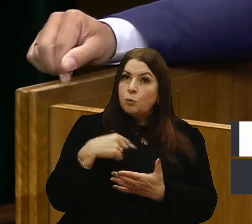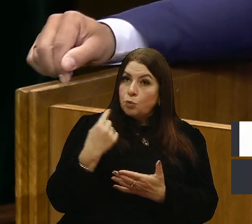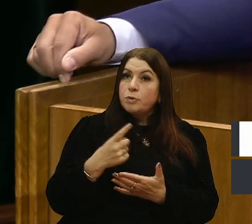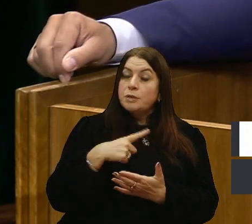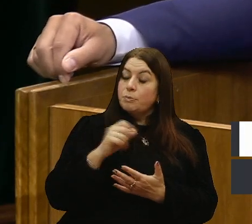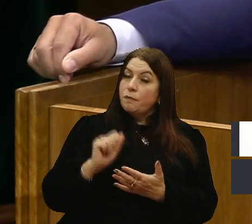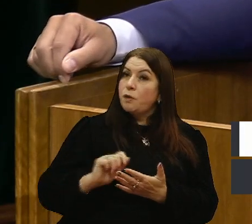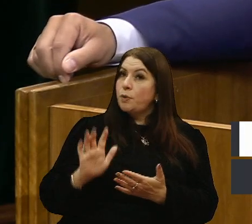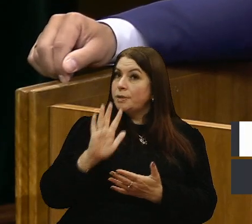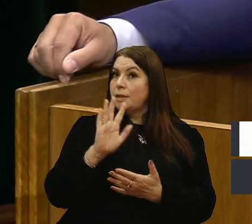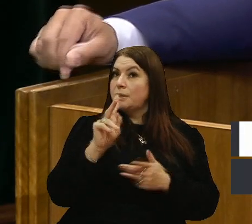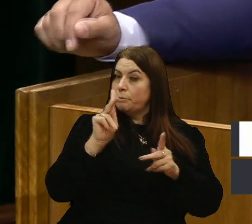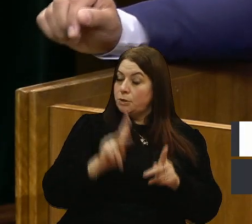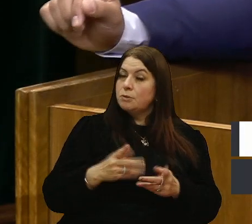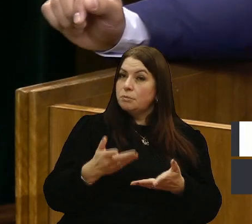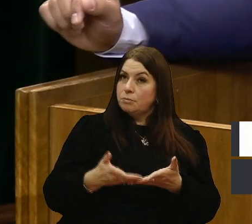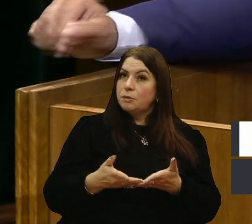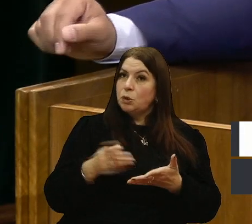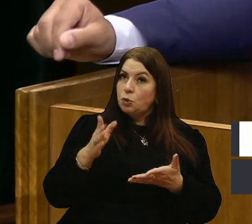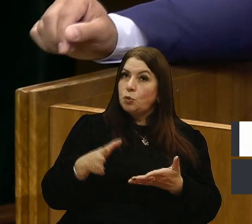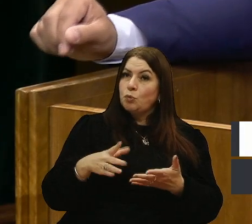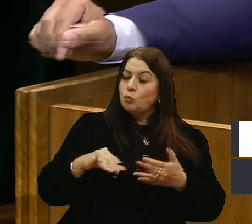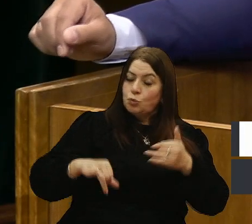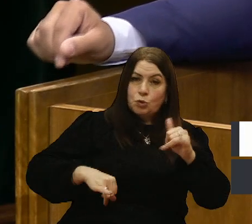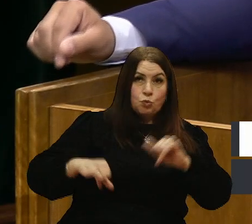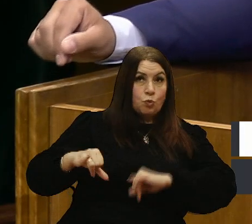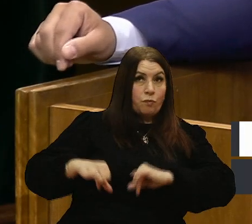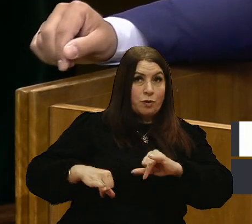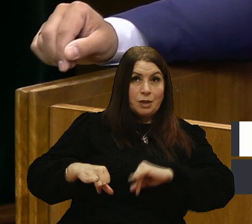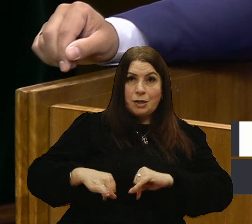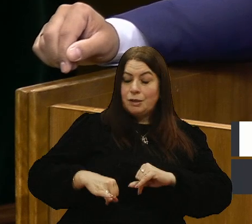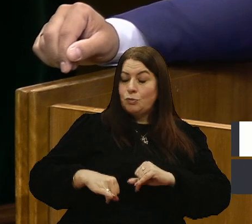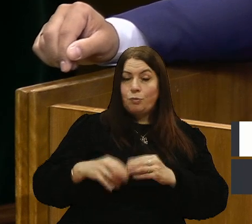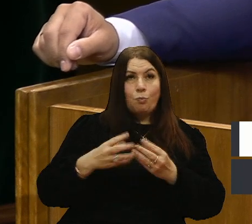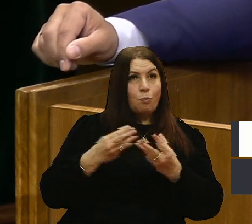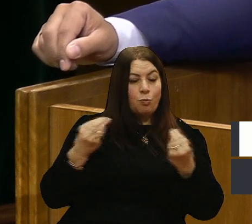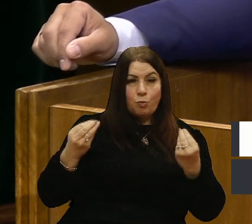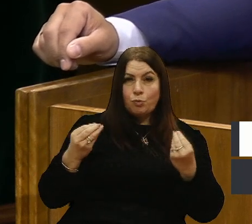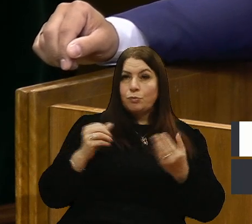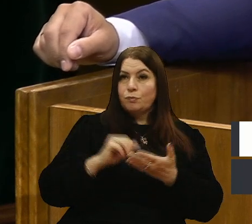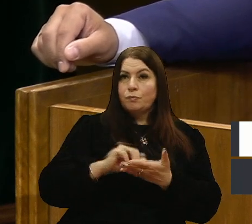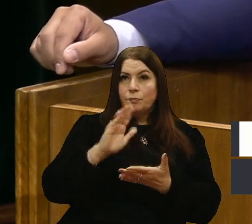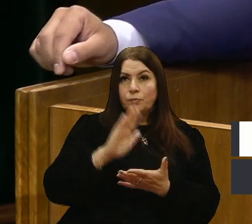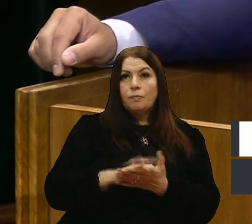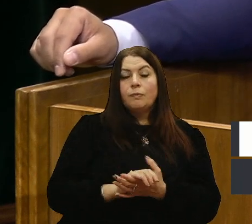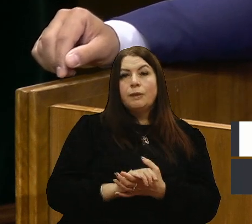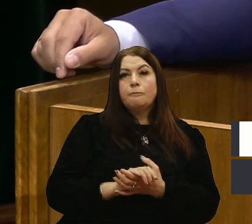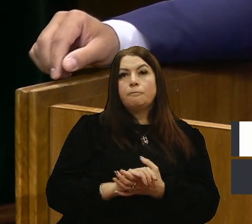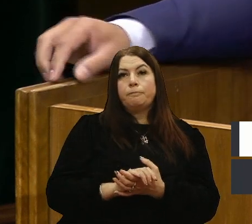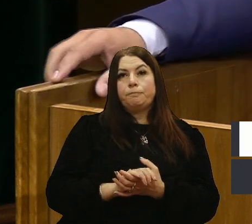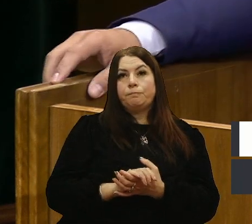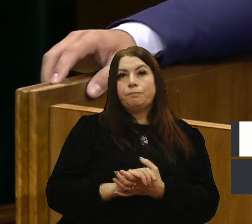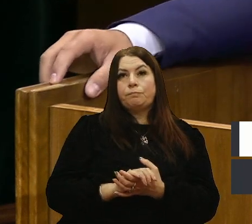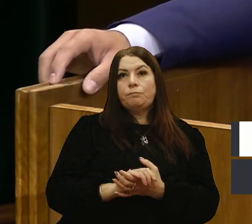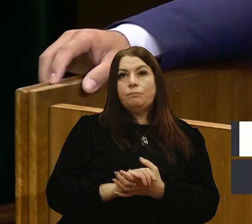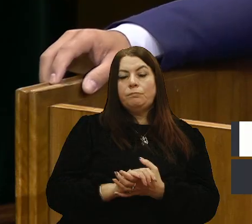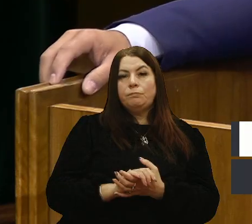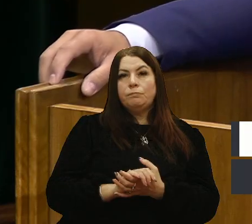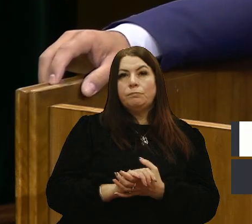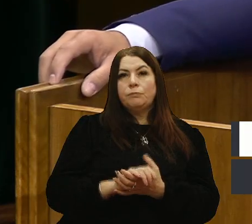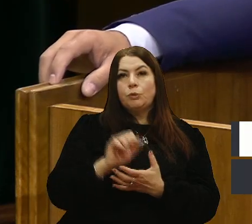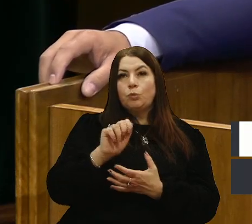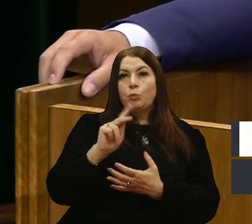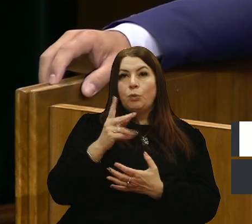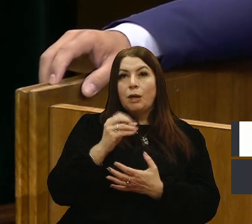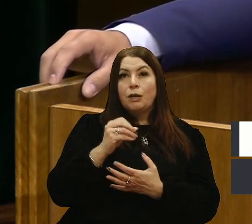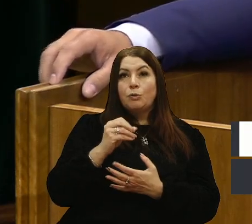que valorizar esses produtores, que hoje estão sofrendo uma barbaridade. Uma parte, vereador Adonei, com o alho que vem da